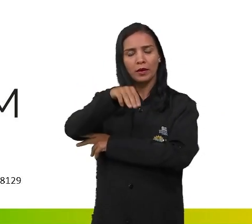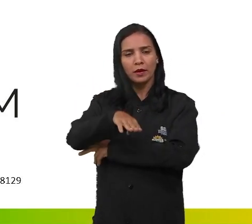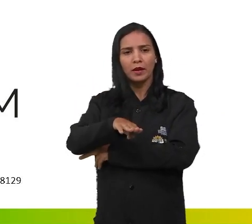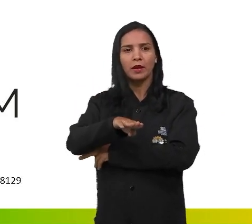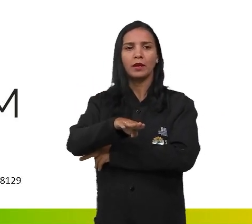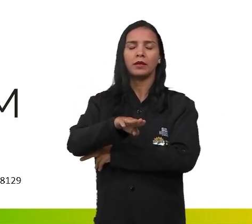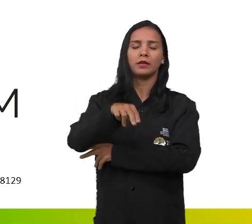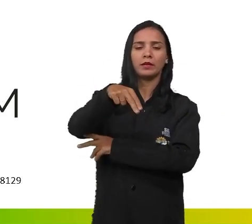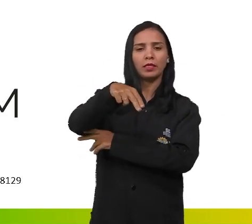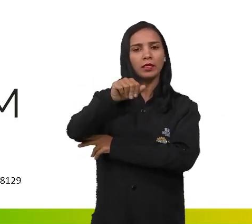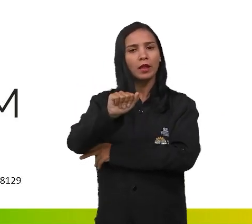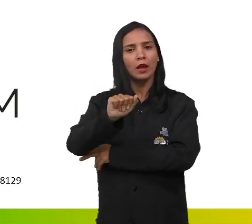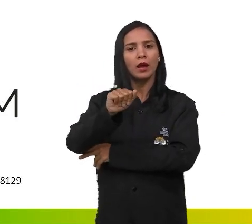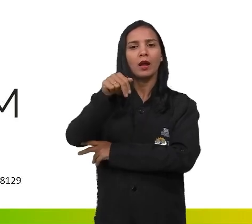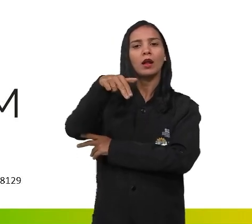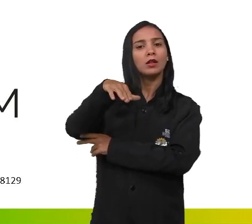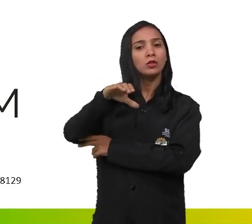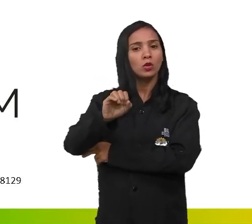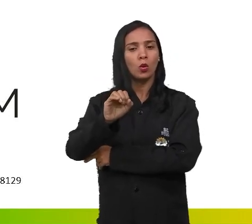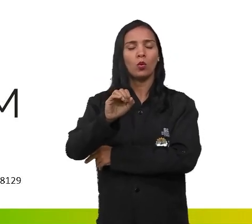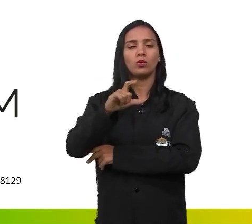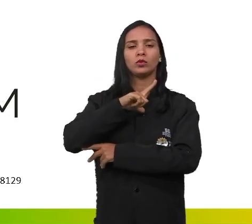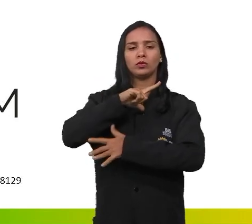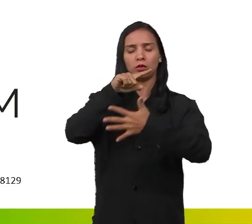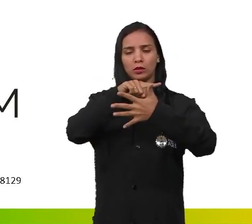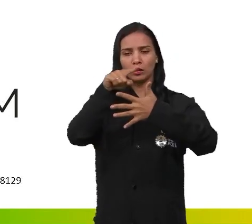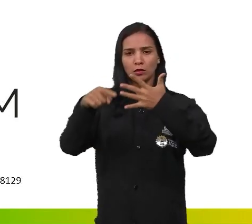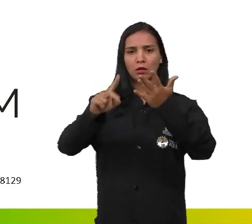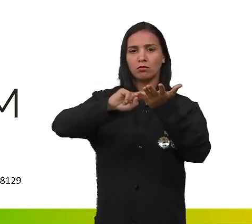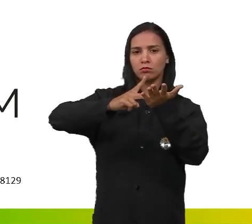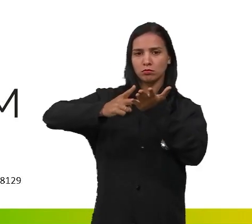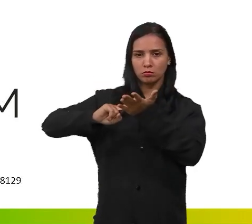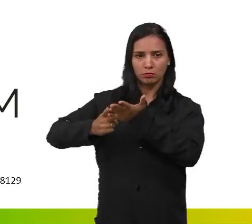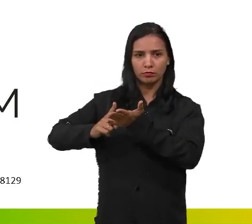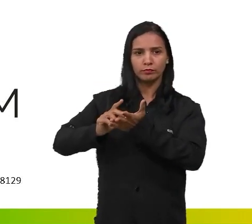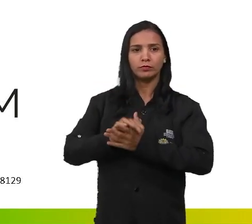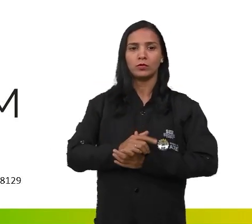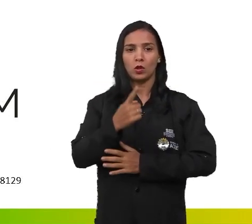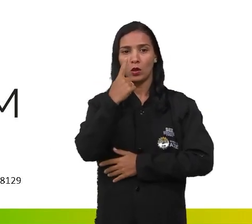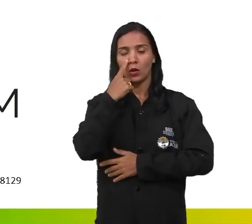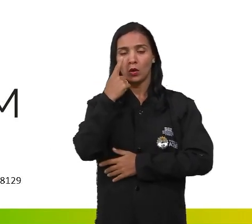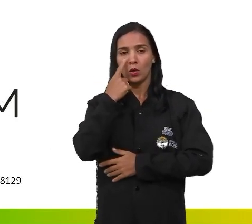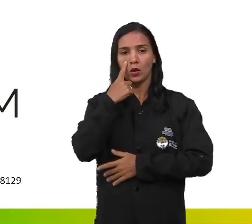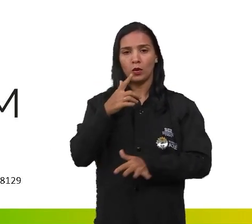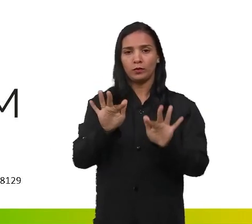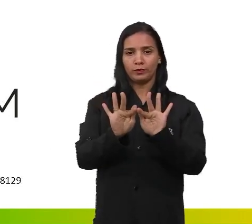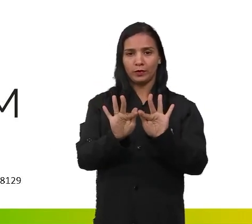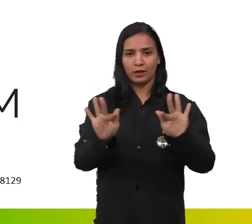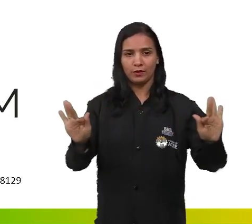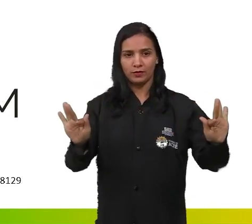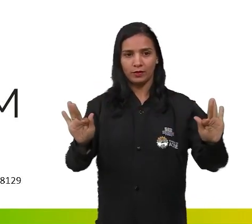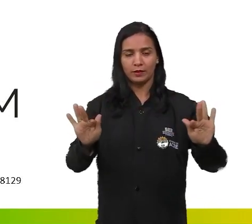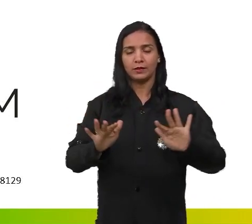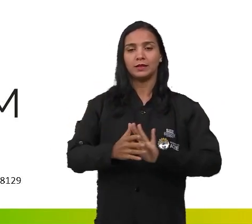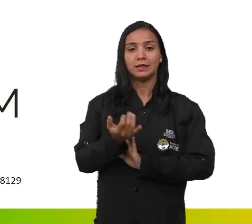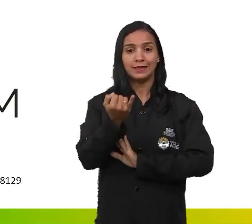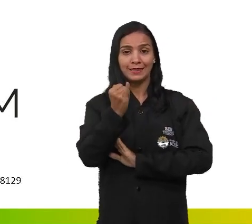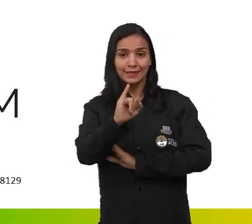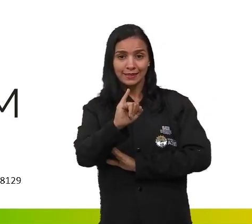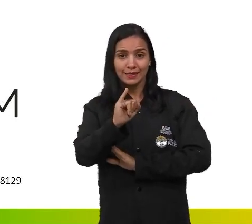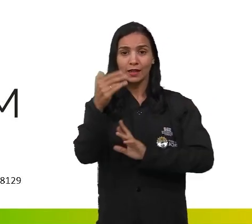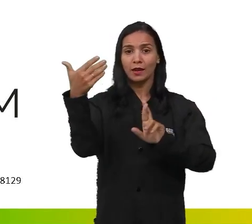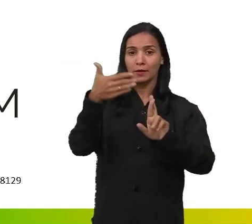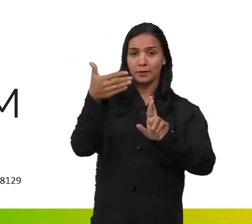de tempo, veja abaixo o uso da preposição at indicando horários. Por exemplo,